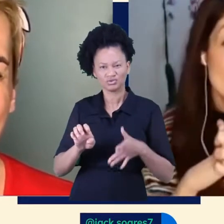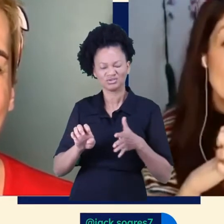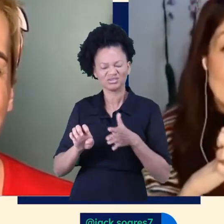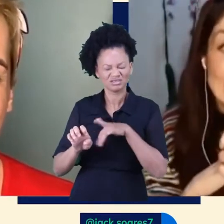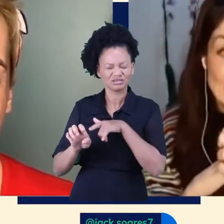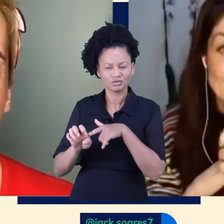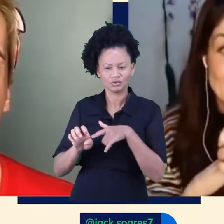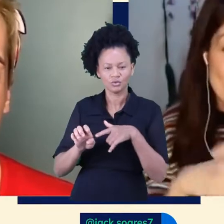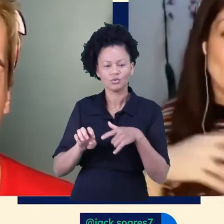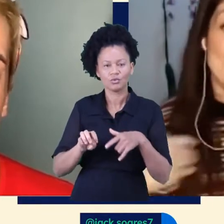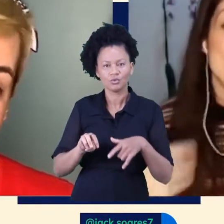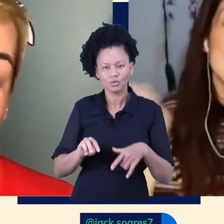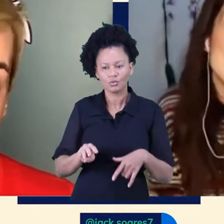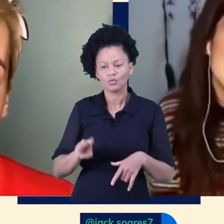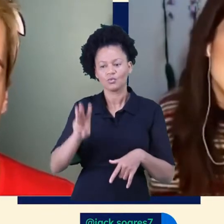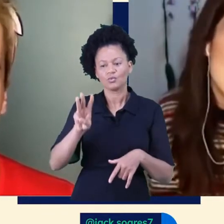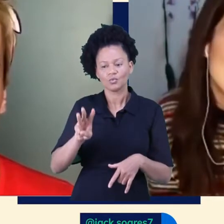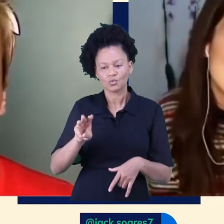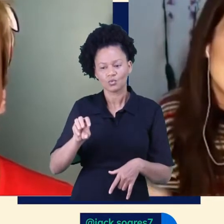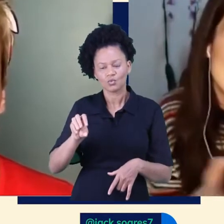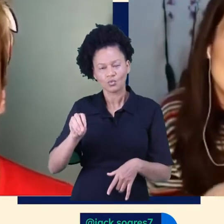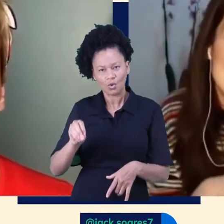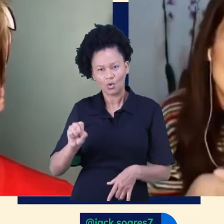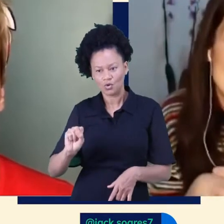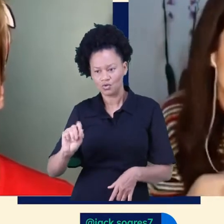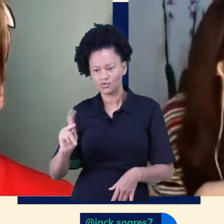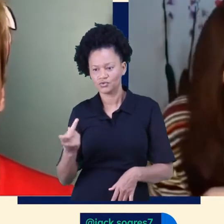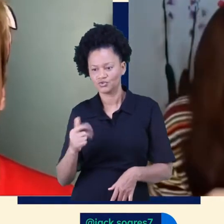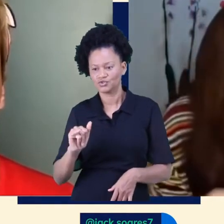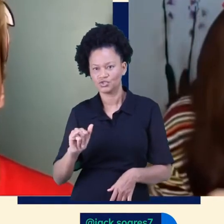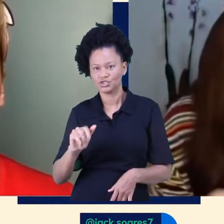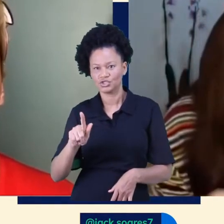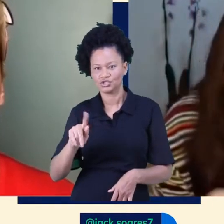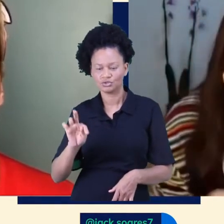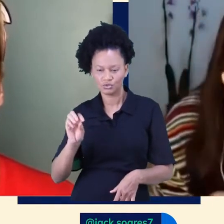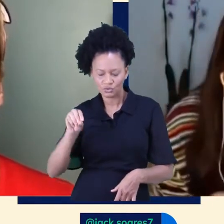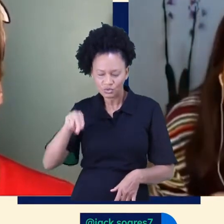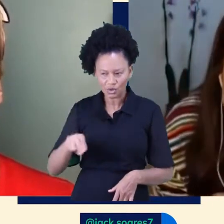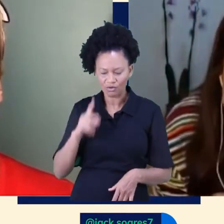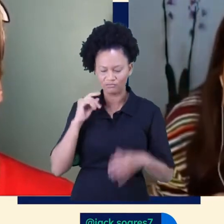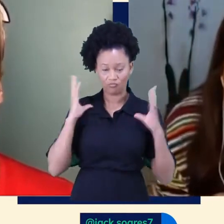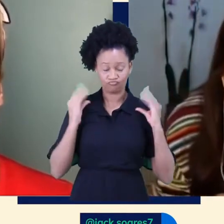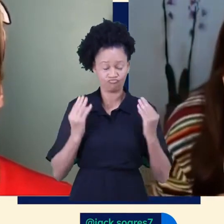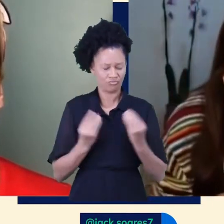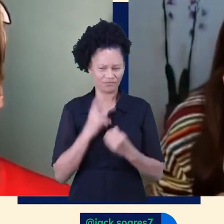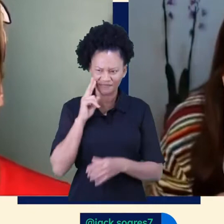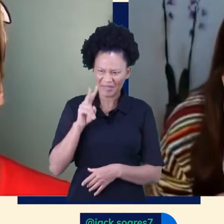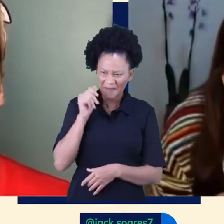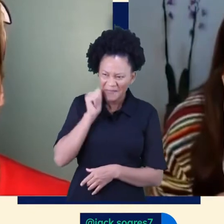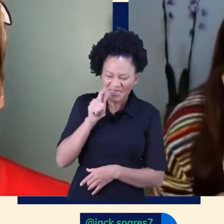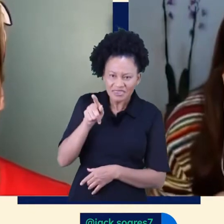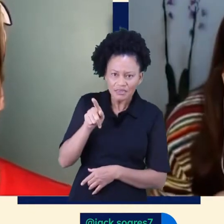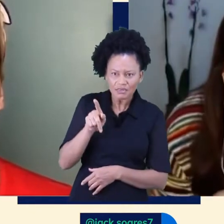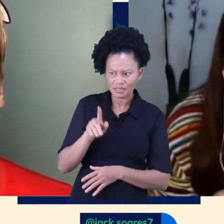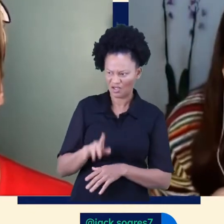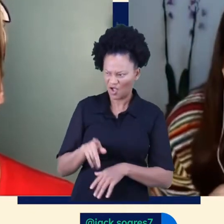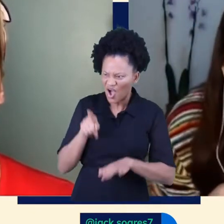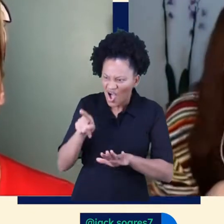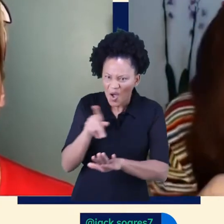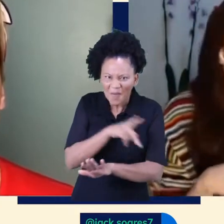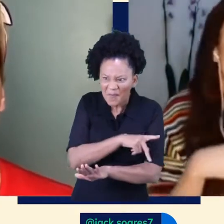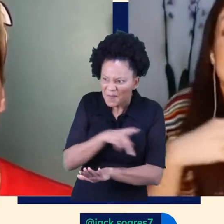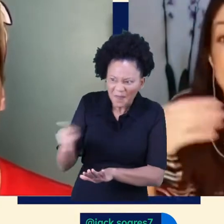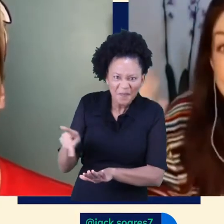uma menina, né? Porque a gente está acostumado com esses padrões, e aí você olha e fala, é o presidente dos Estados Unidos